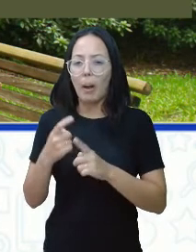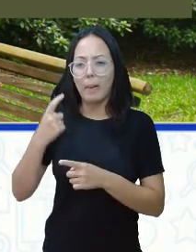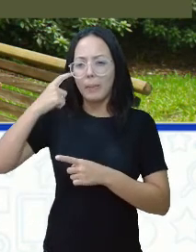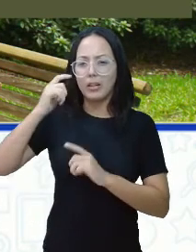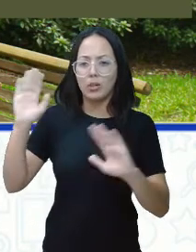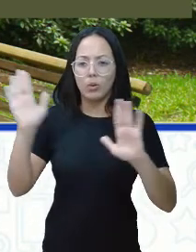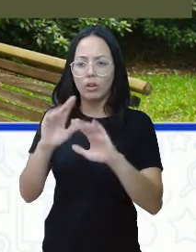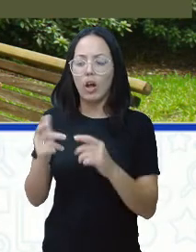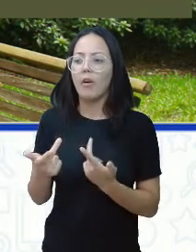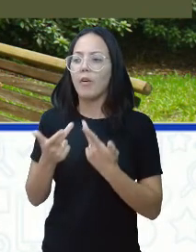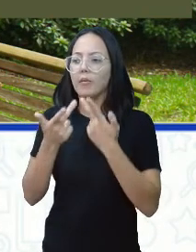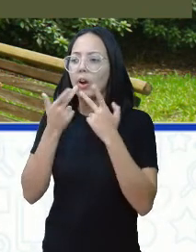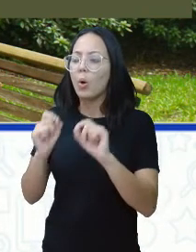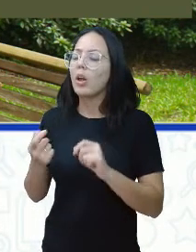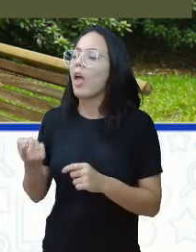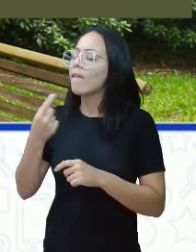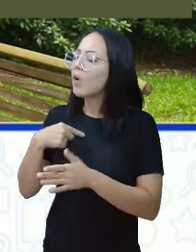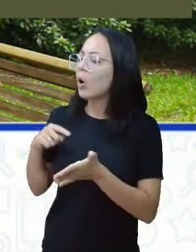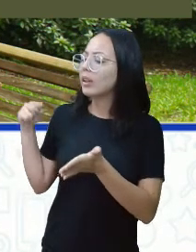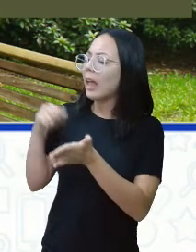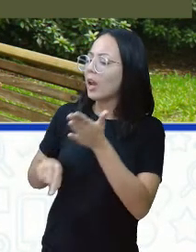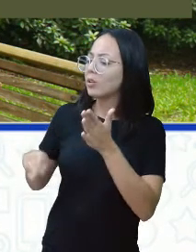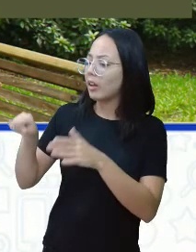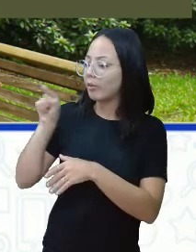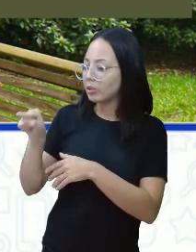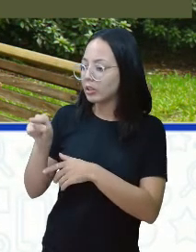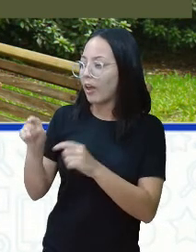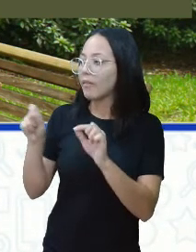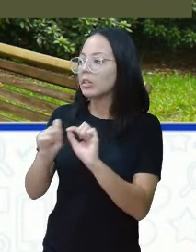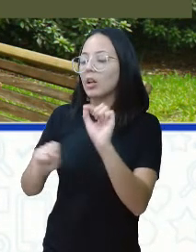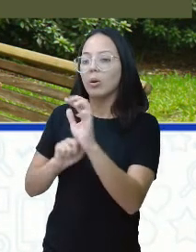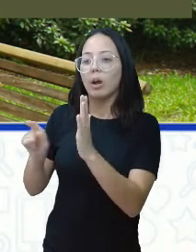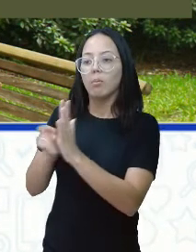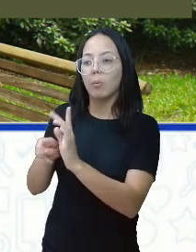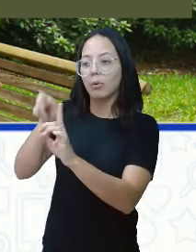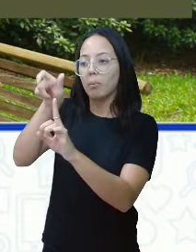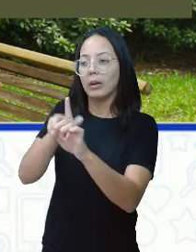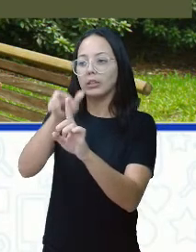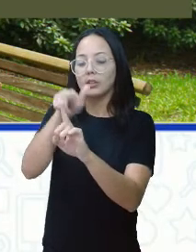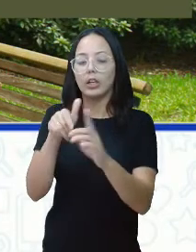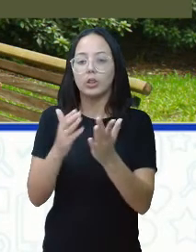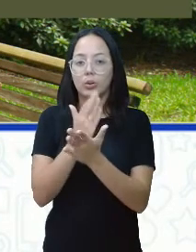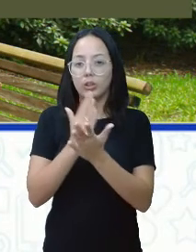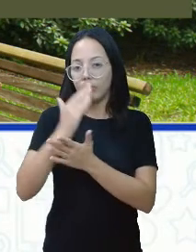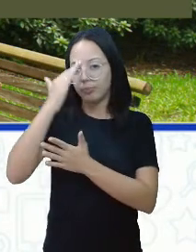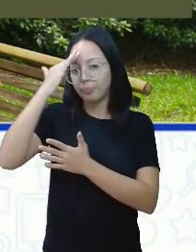pensar, ameaçou denunciar os infratores, fazendo deles personagens de seu livro de